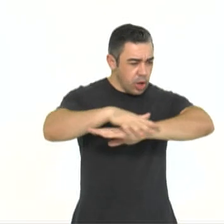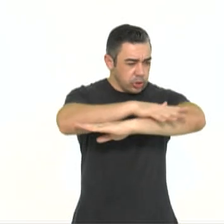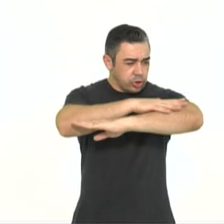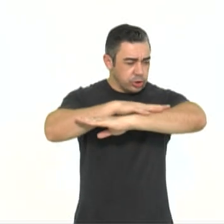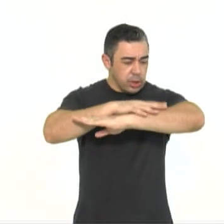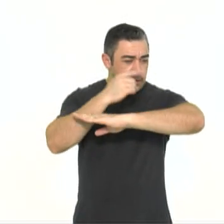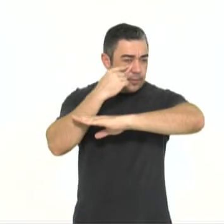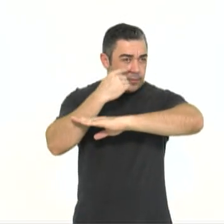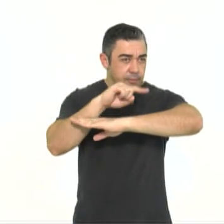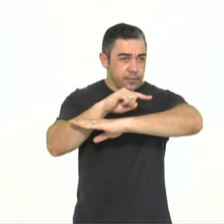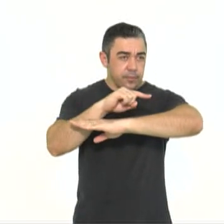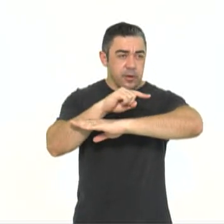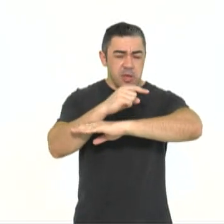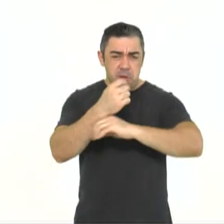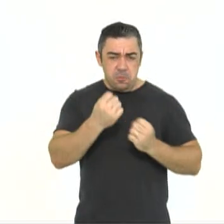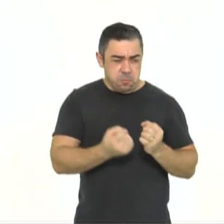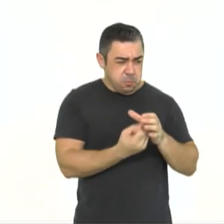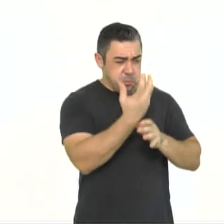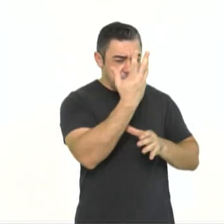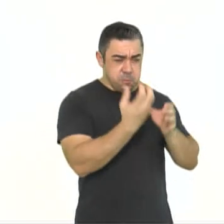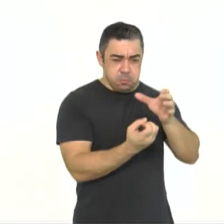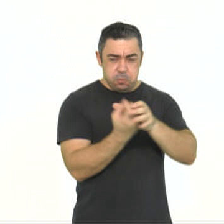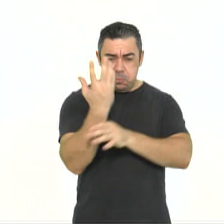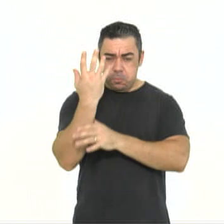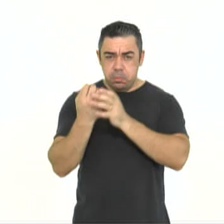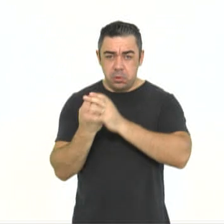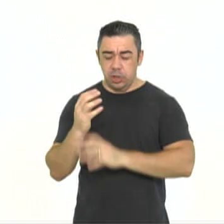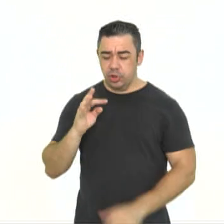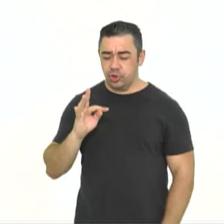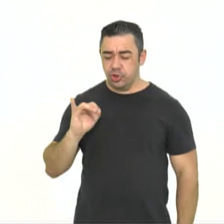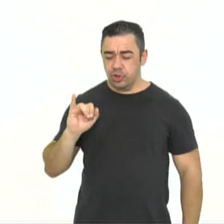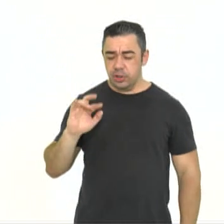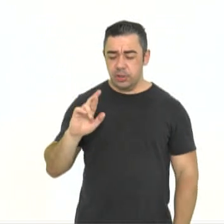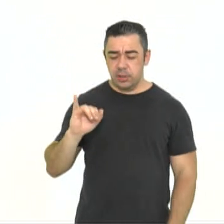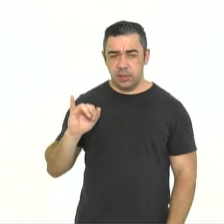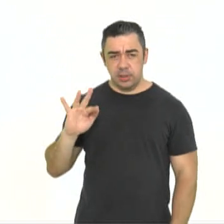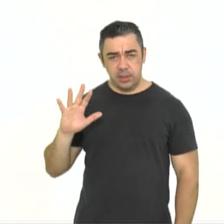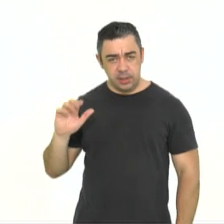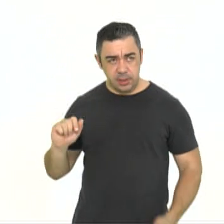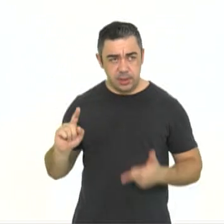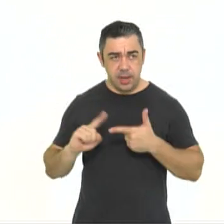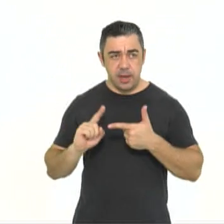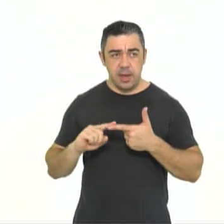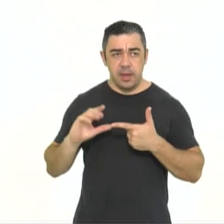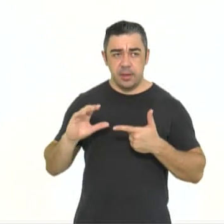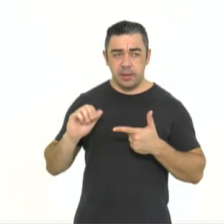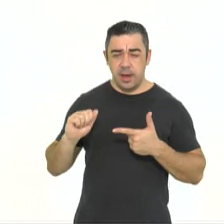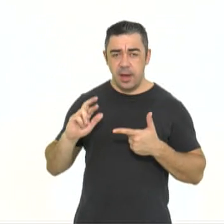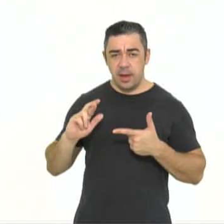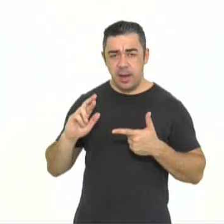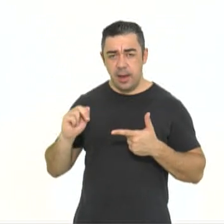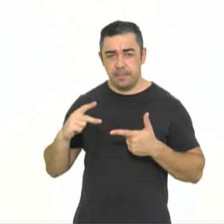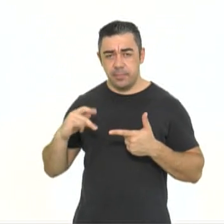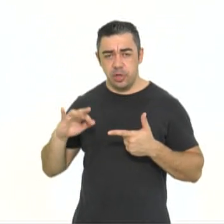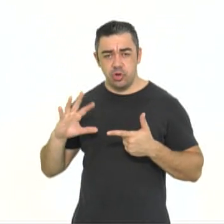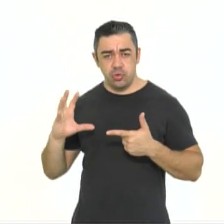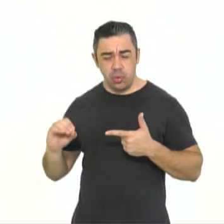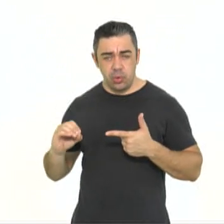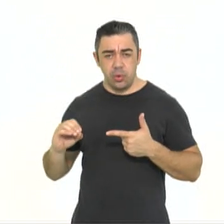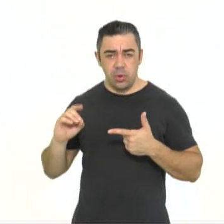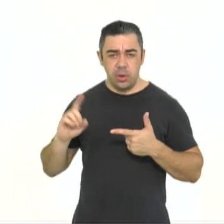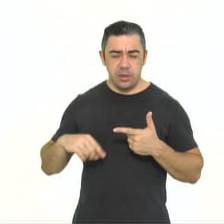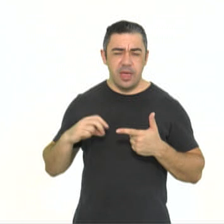jardim e vi a pujança vingativa com que a tiririca e o carrapicho tinham expulsado os tinhorões e